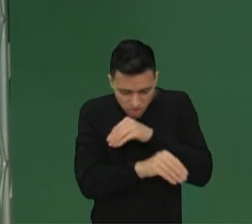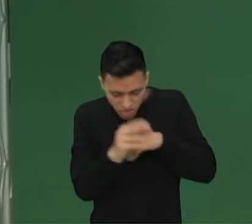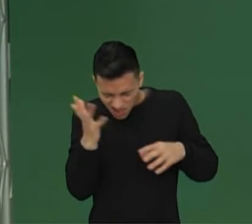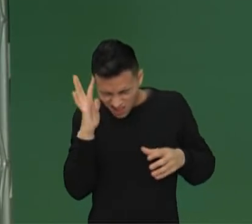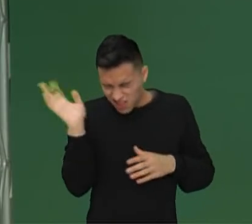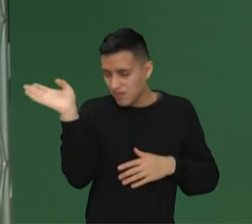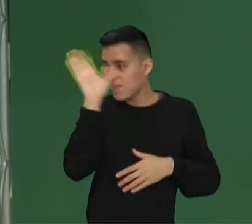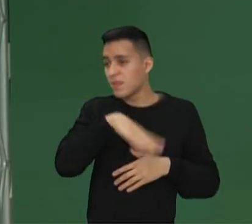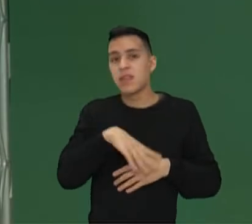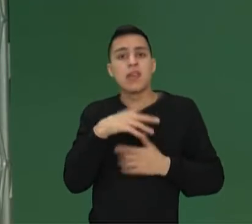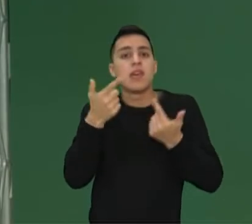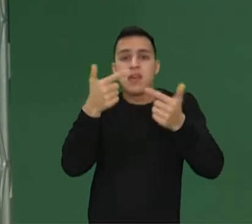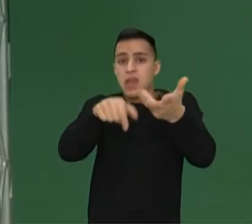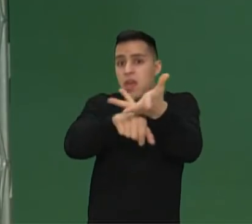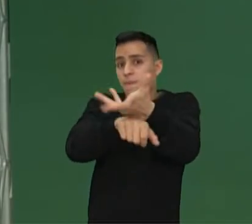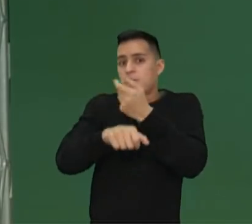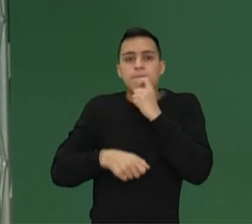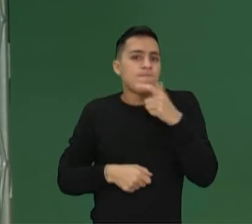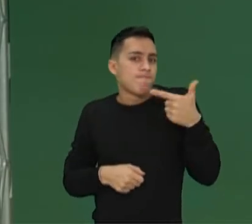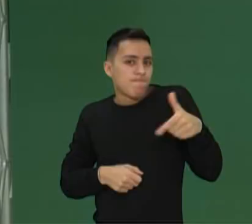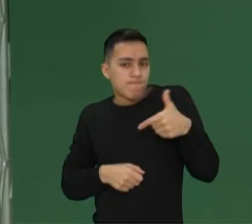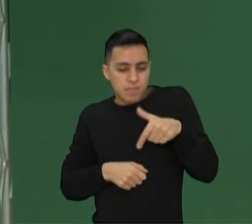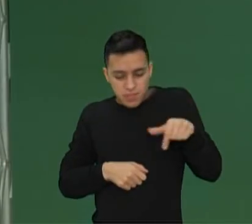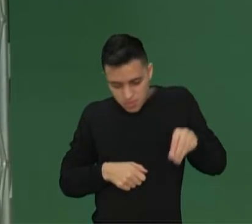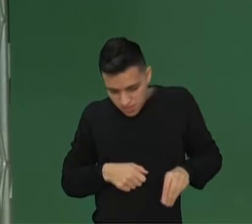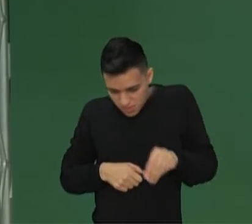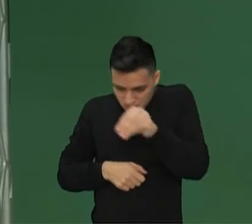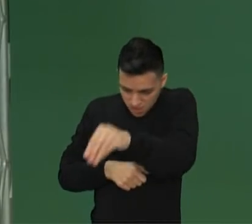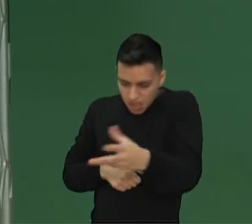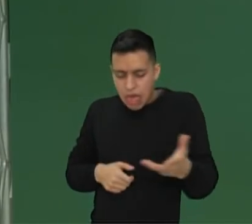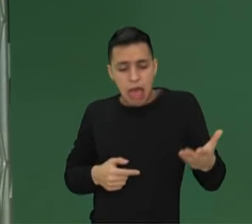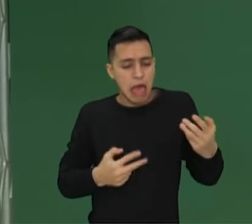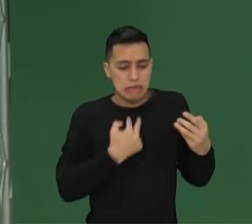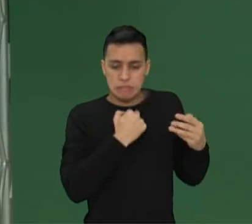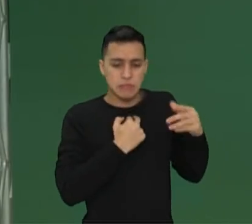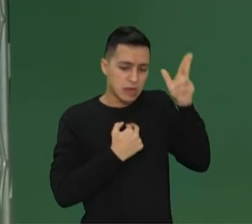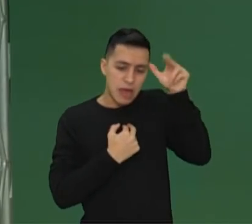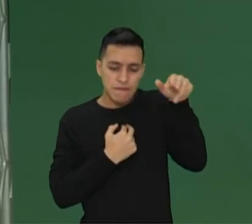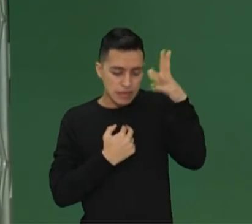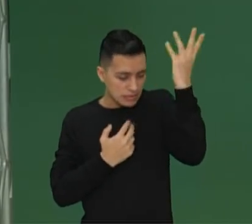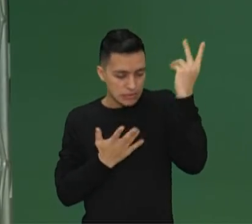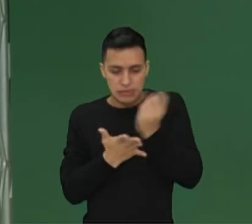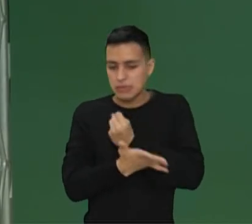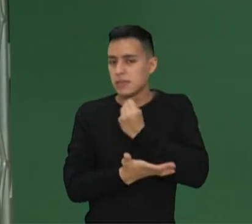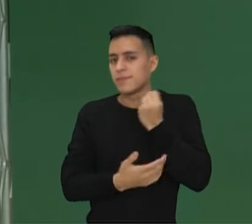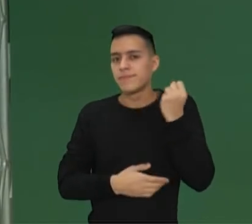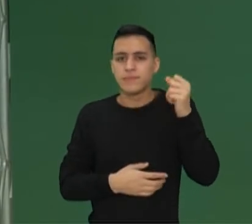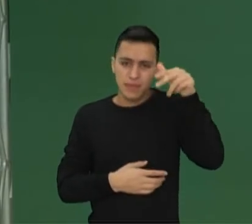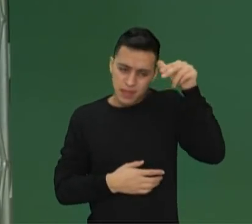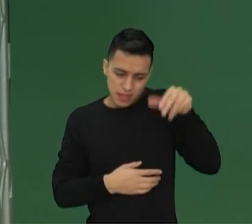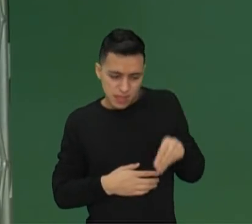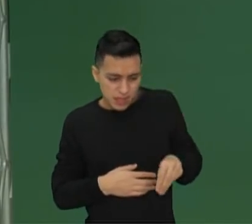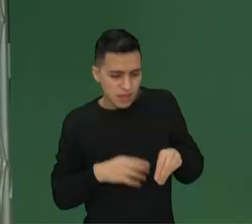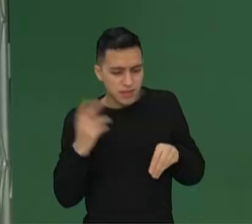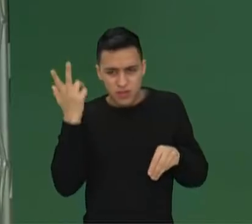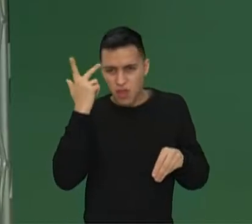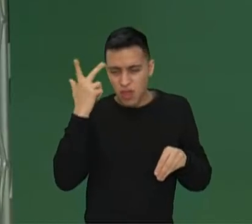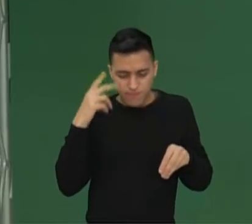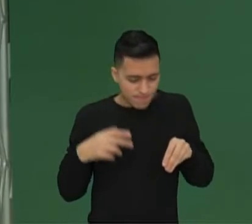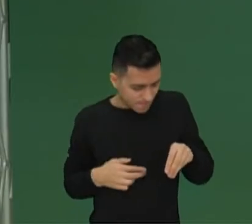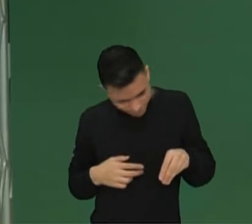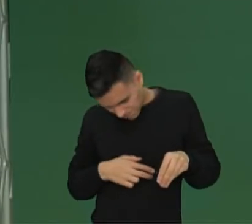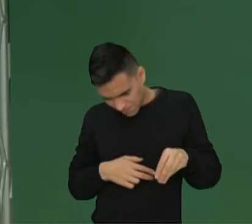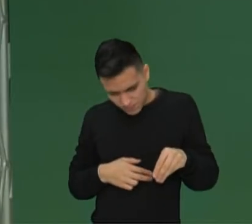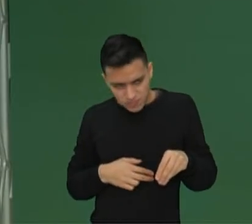às vezes você não tem a habilidade ainda de fazer uma jogada com aquela peça e faz uma jogada errada. Um cavalo que é normal ali, principalmente no